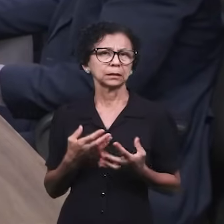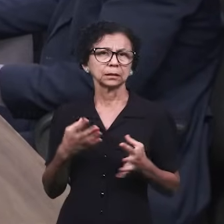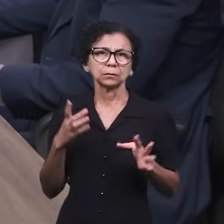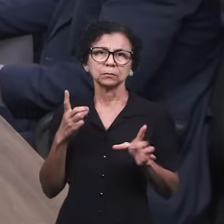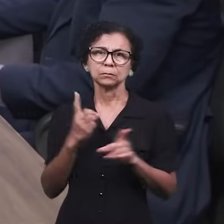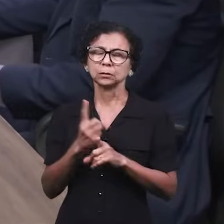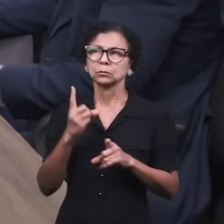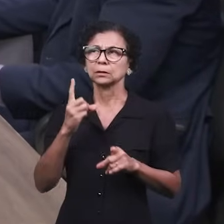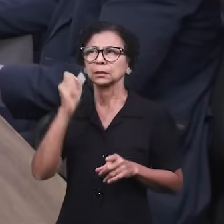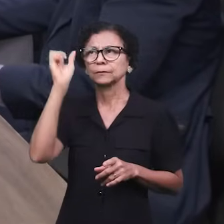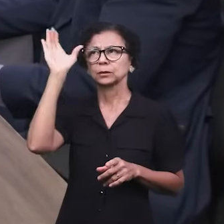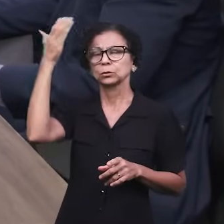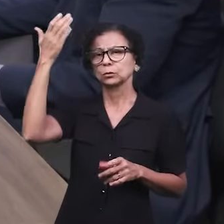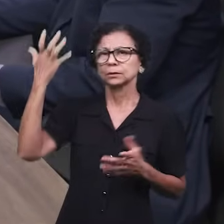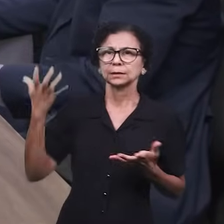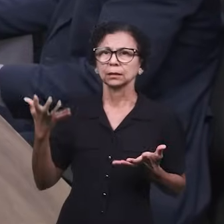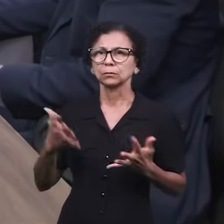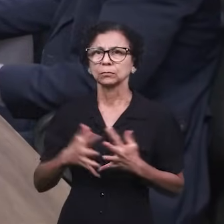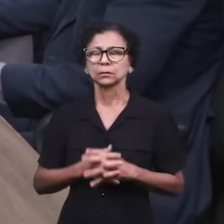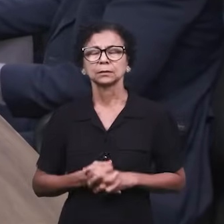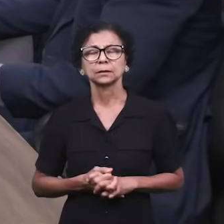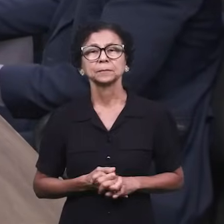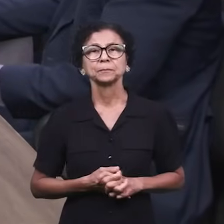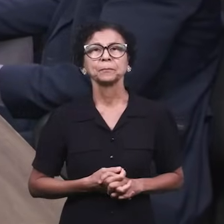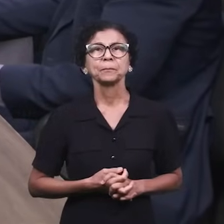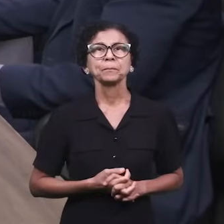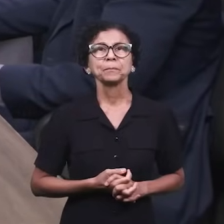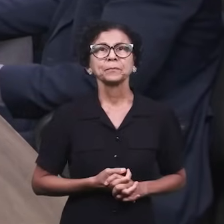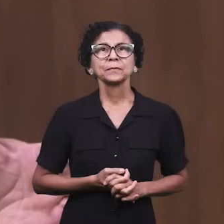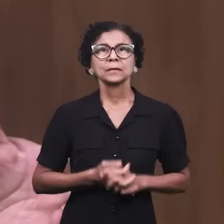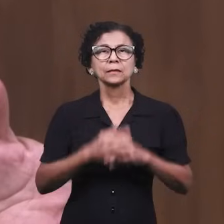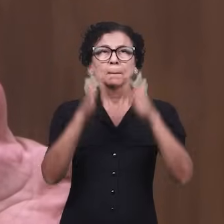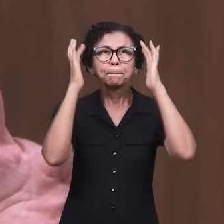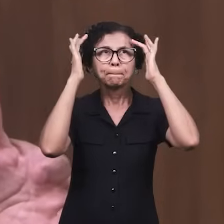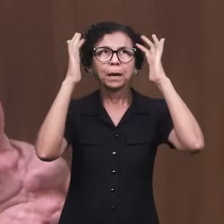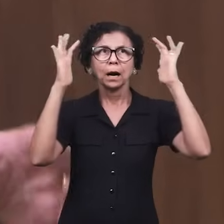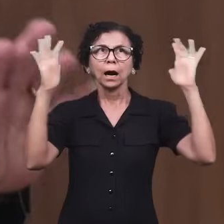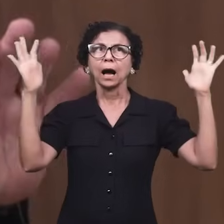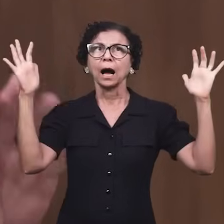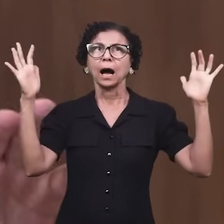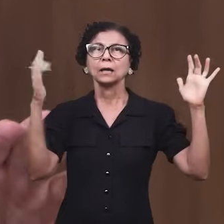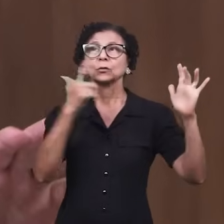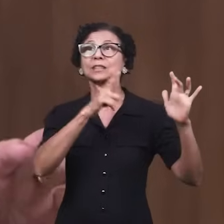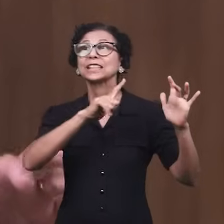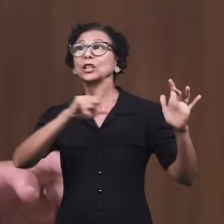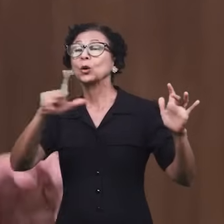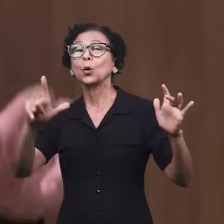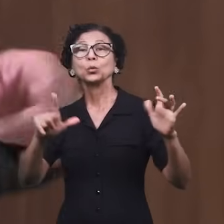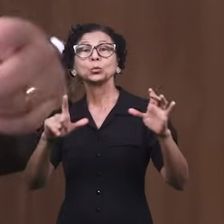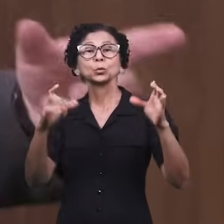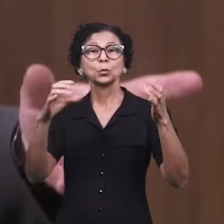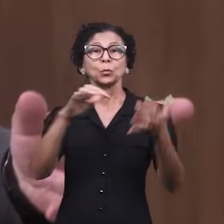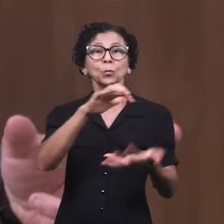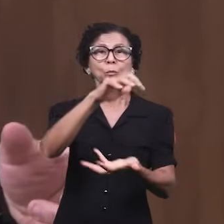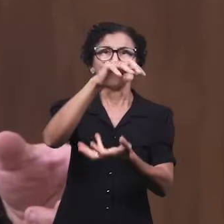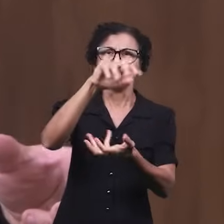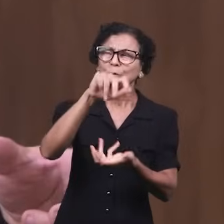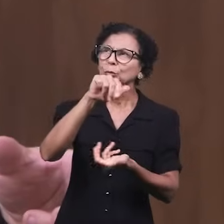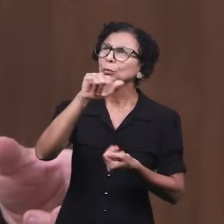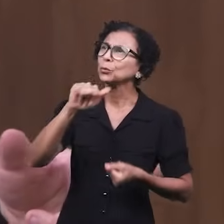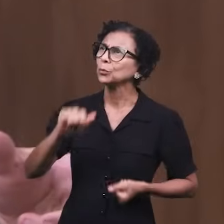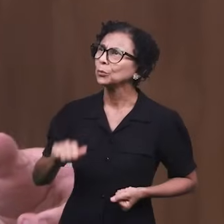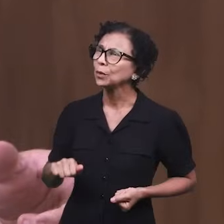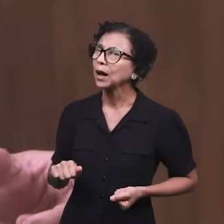com a questão relativística, né? Sim. E a imaginação humana fez o seguinte, não existe outro planeta. E deram até um nome para esse